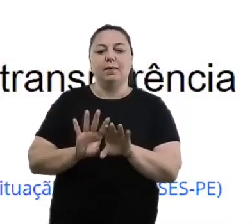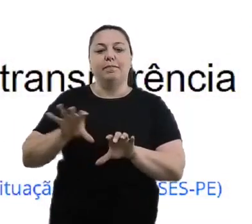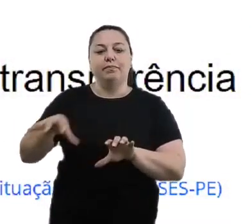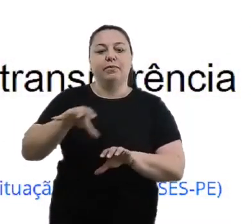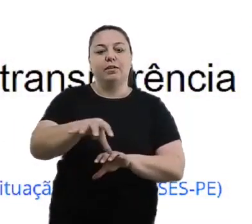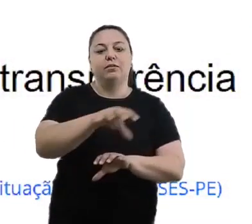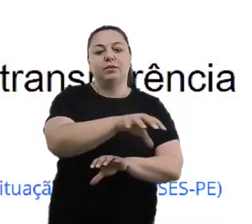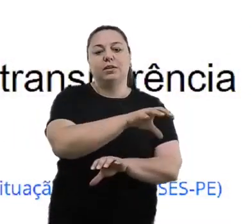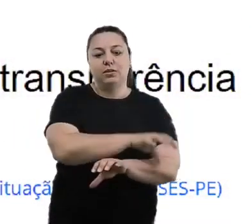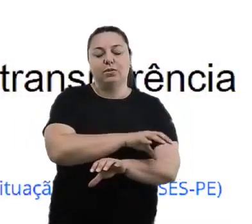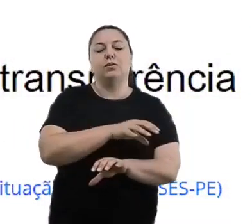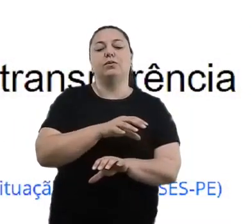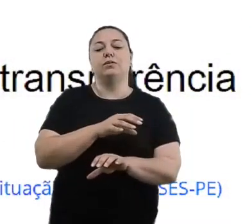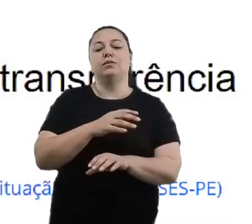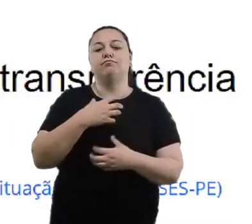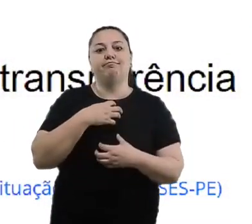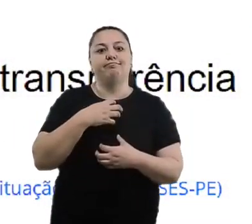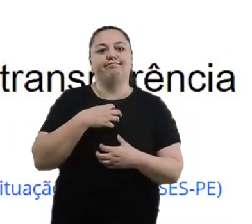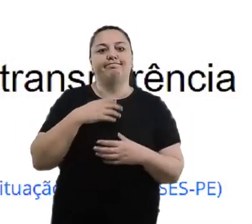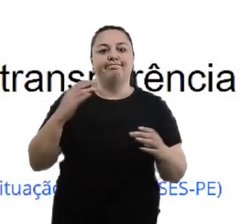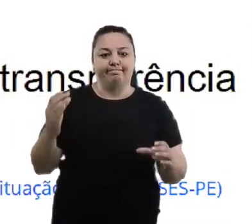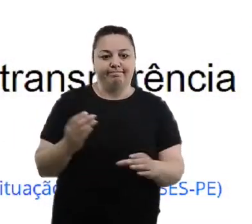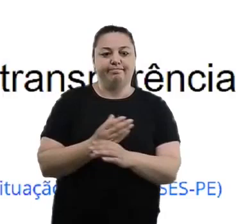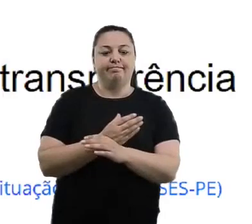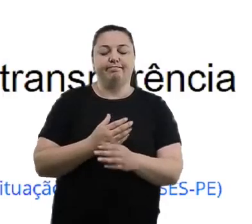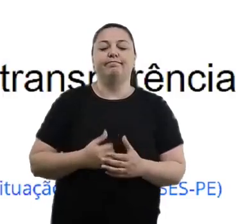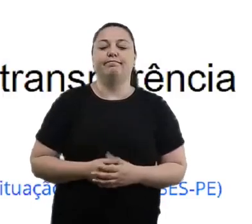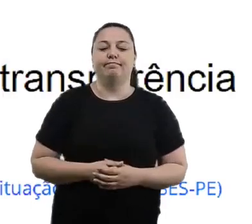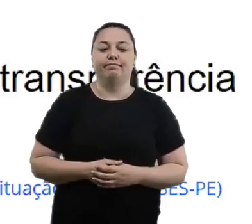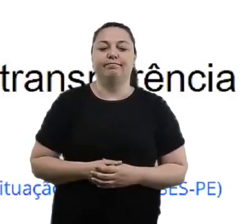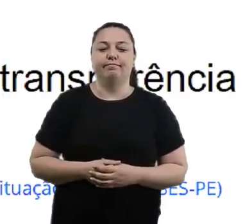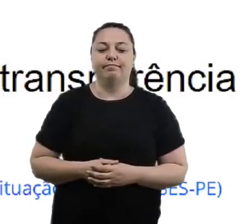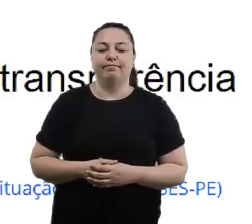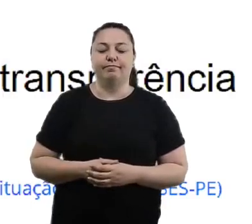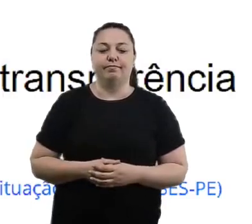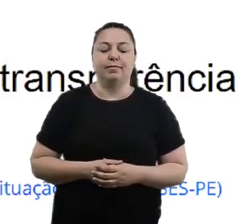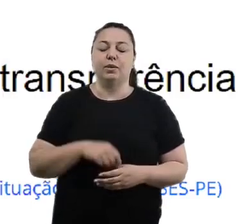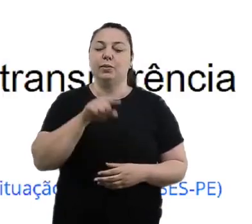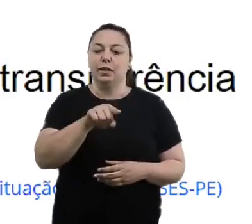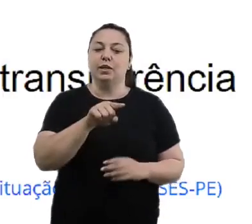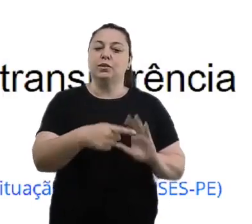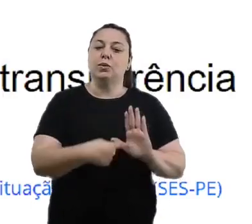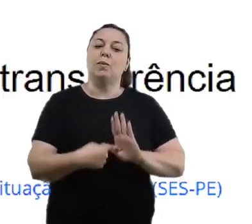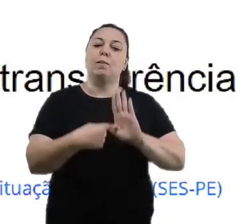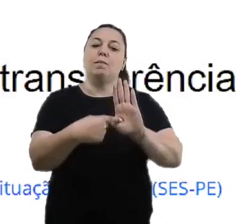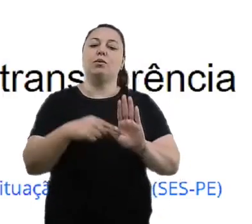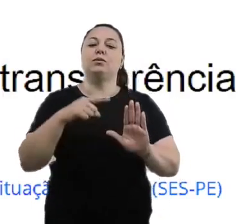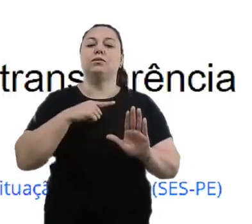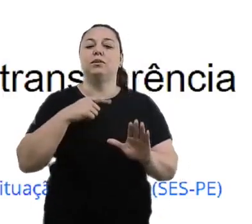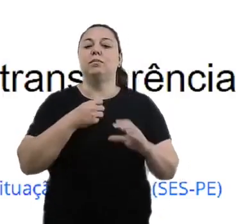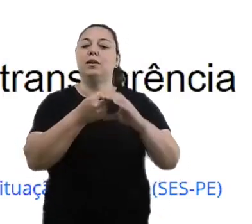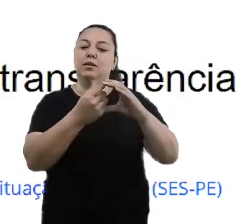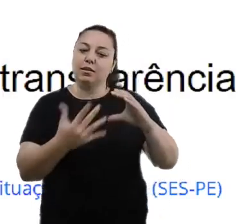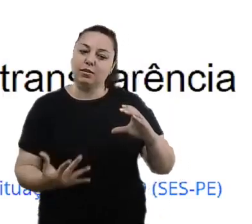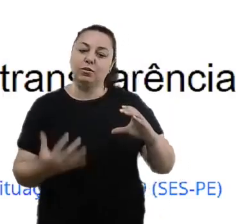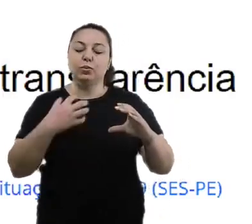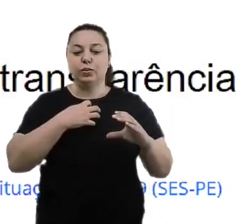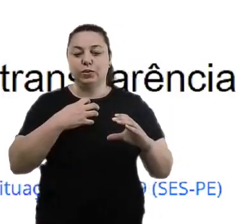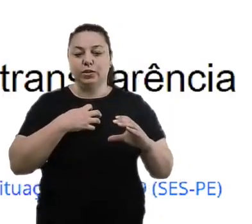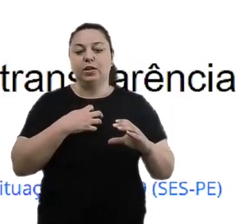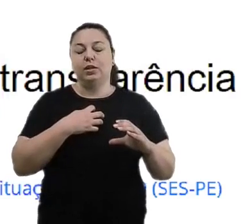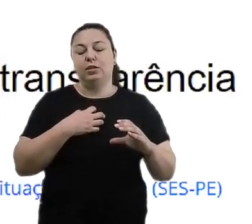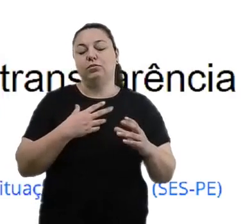Bruno, time da CEAPA, eu vou ter que fazer uma coisa que é muito bairrismo, mas assim, como mineira, economista do